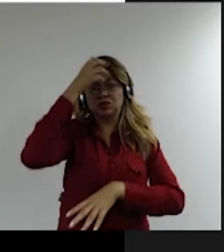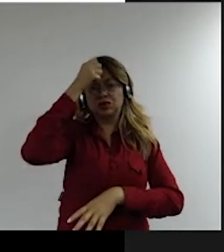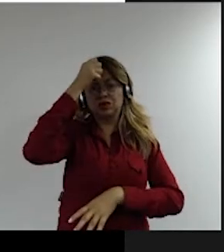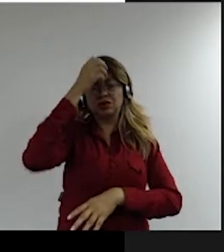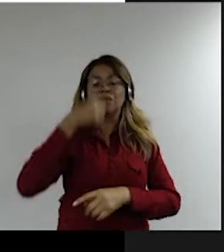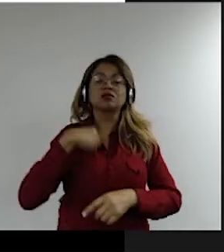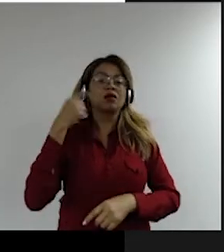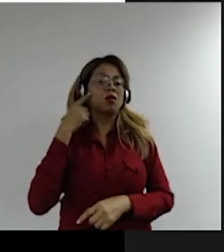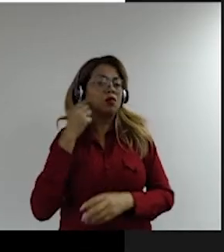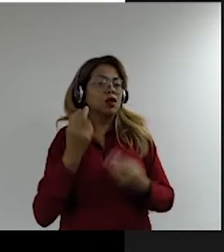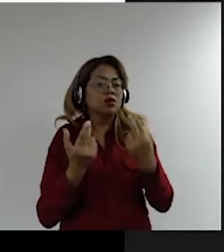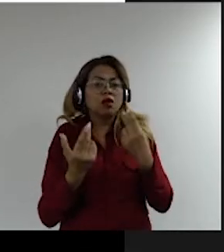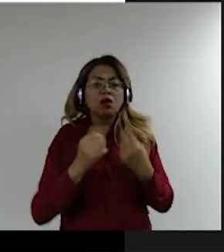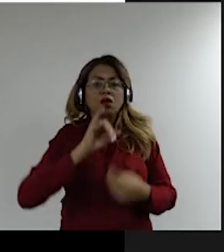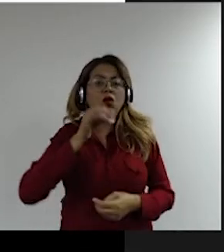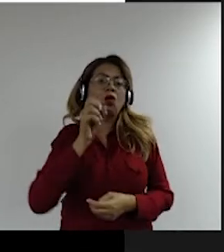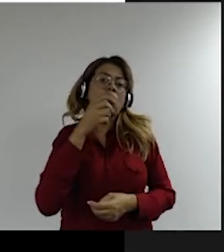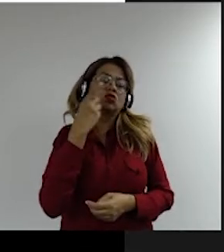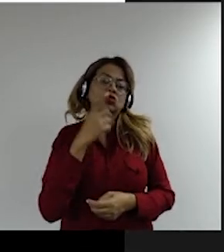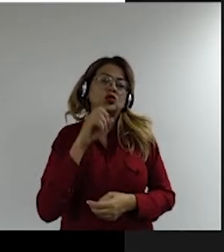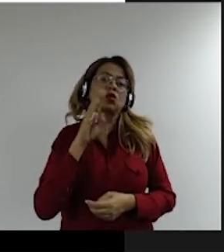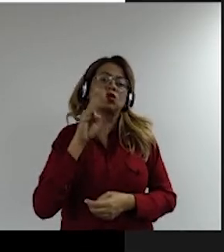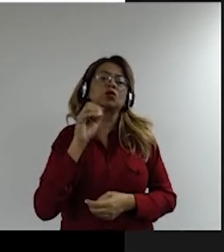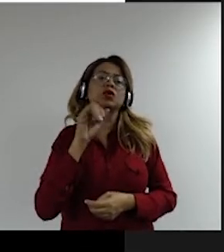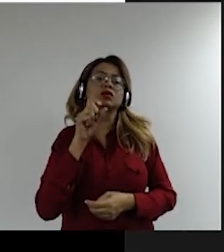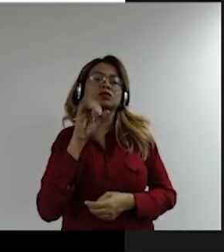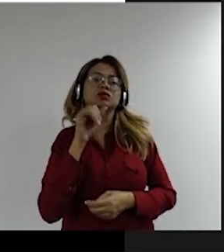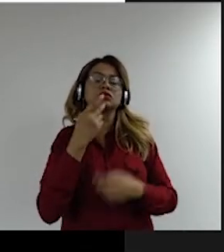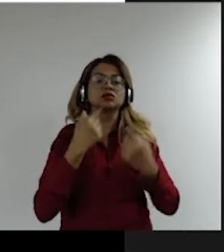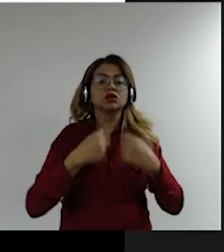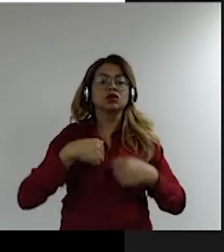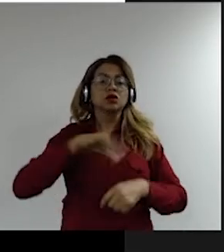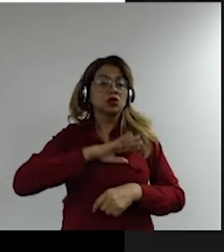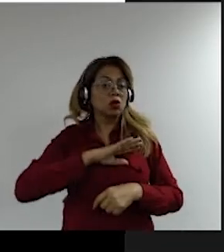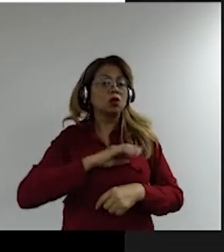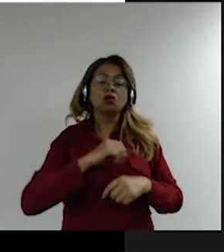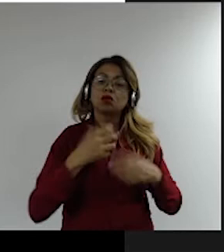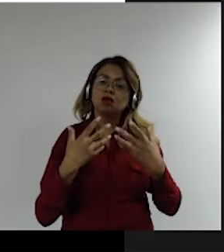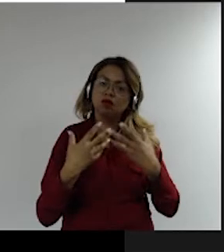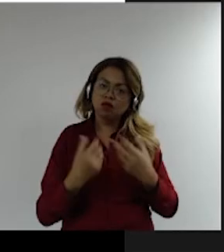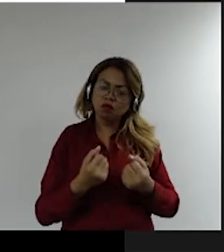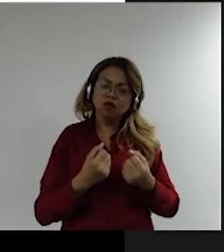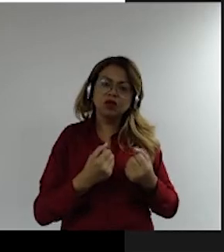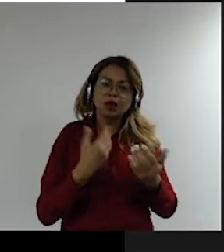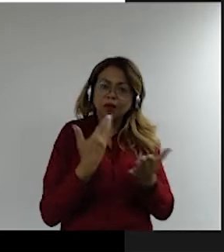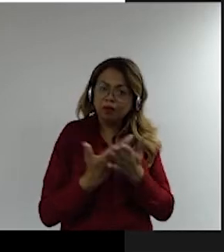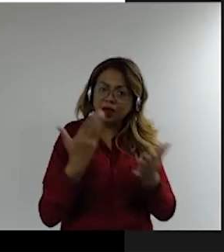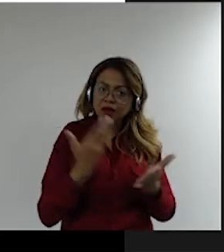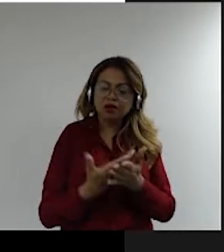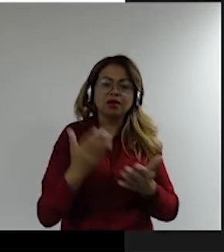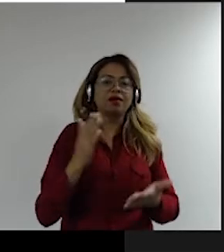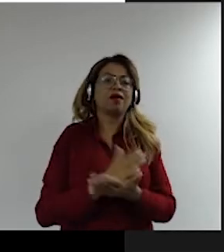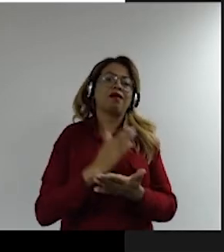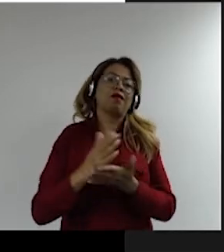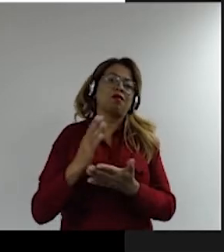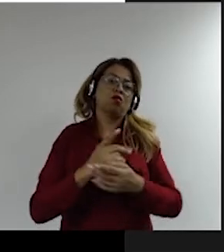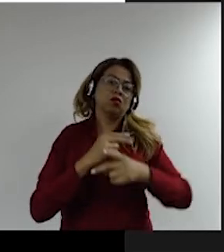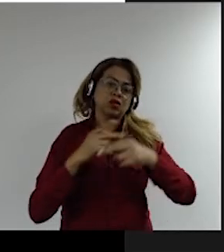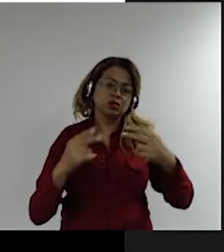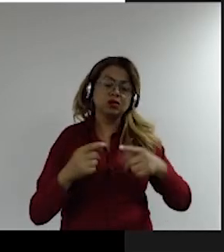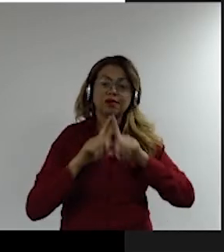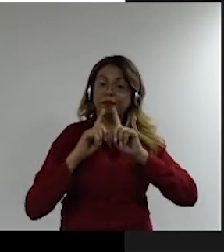do João Batista nas perdas que a gente vai ter, mas tenho muito medo do agravamento